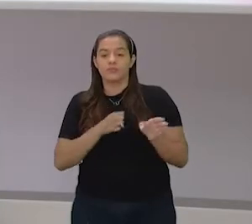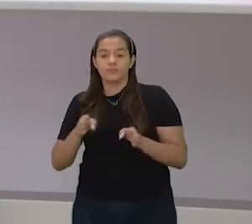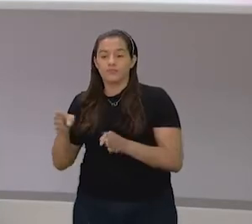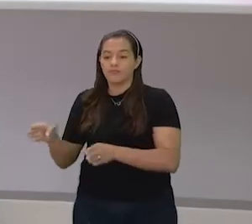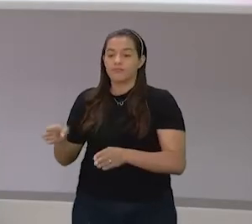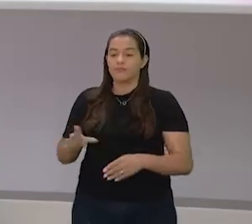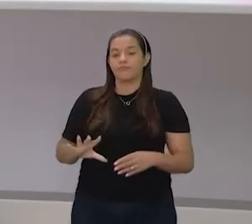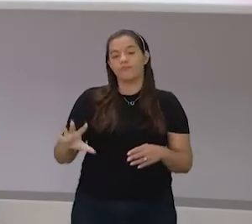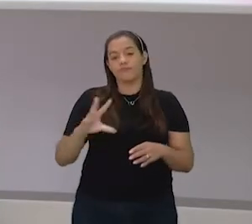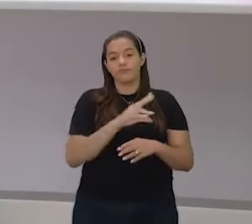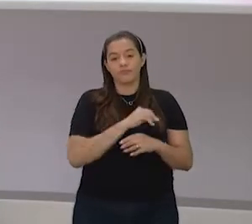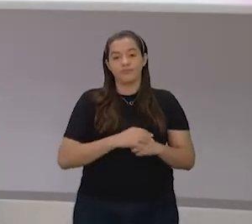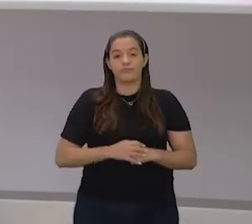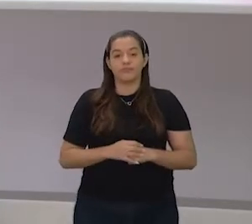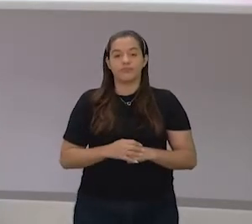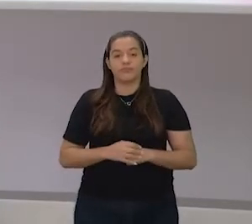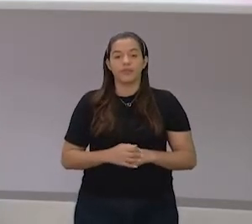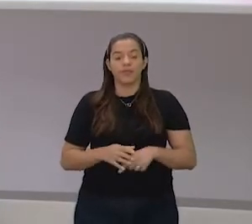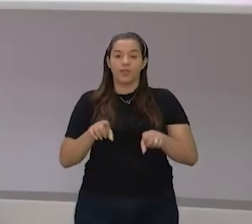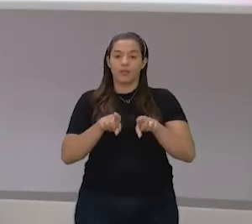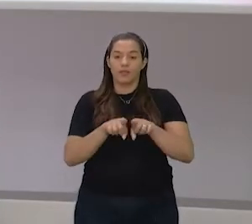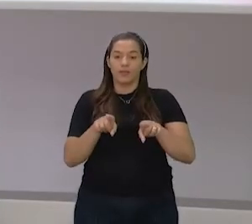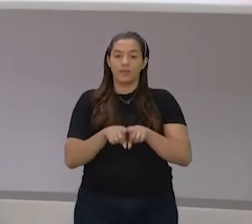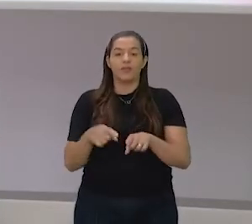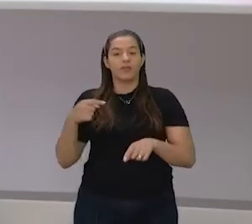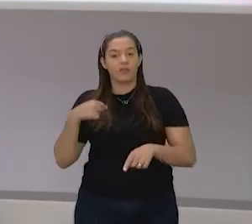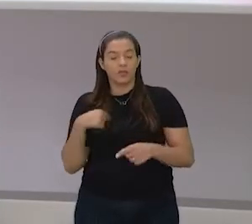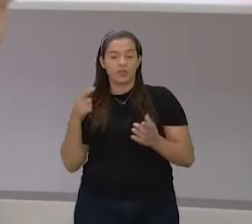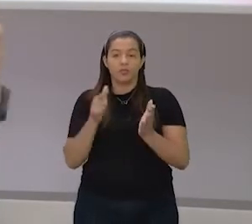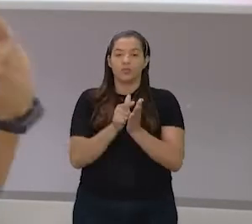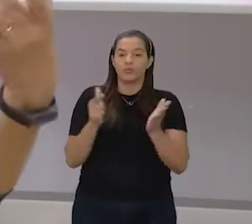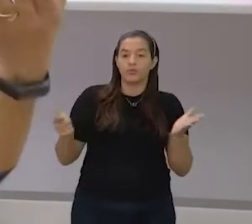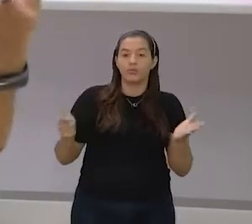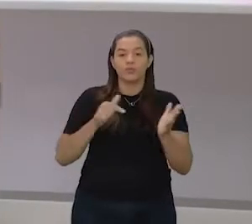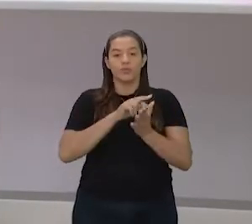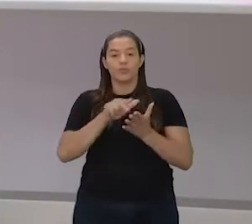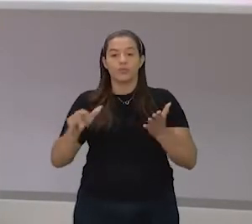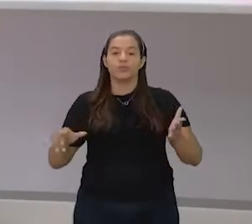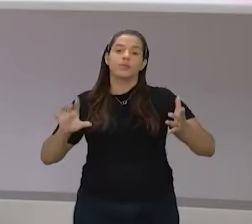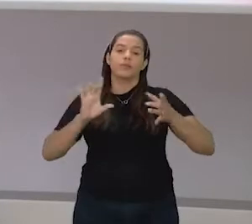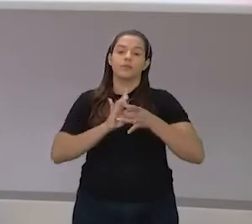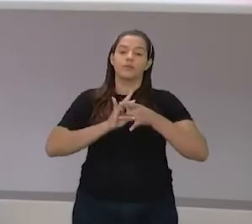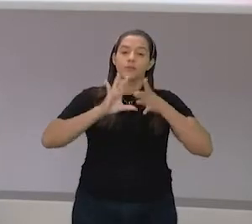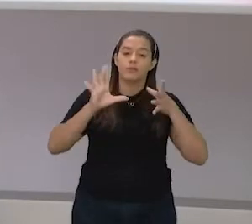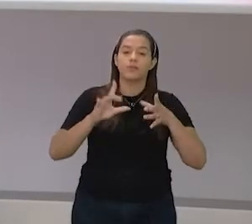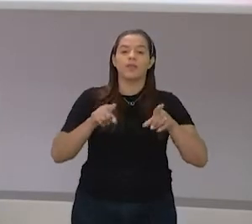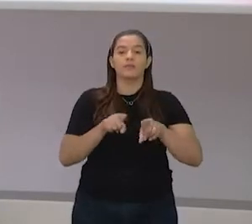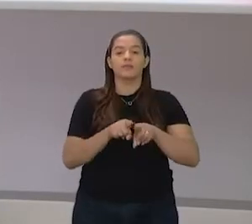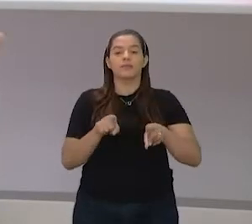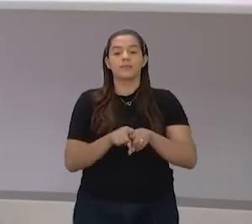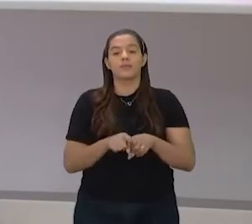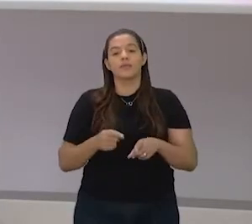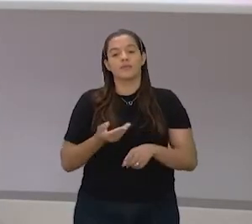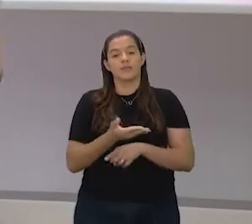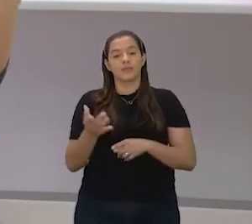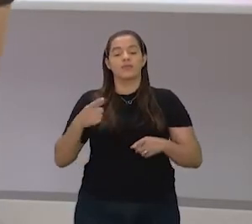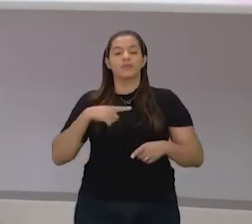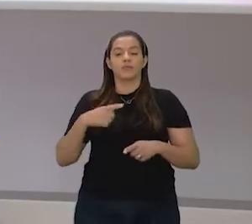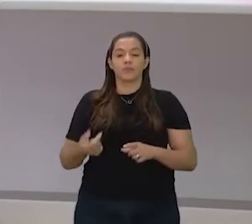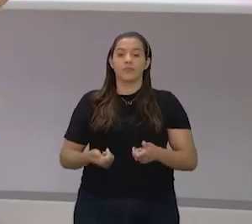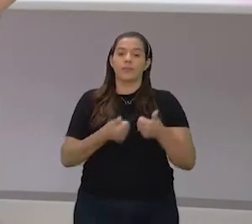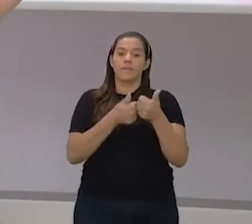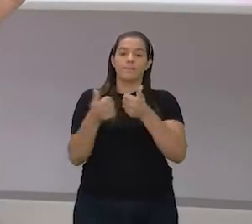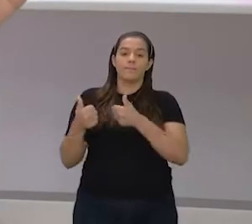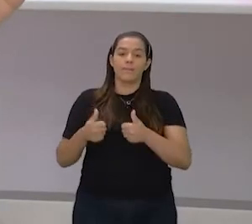um cuida. Então, eu, na minha busca também de textos jornalísticos liberados para passar, eu achei esse bem pertinente